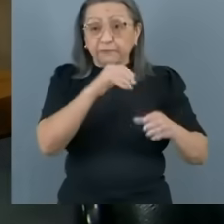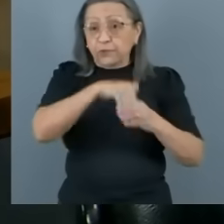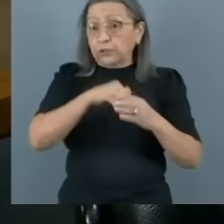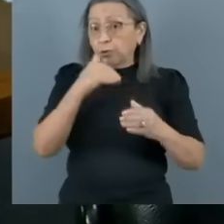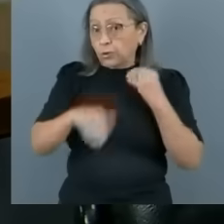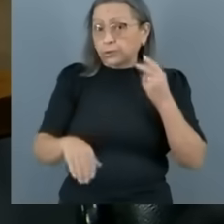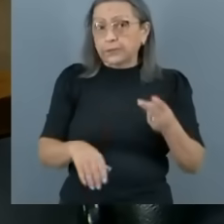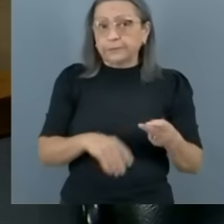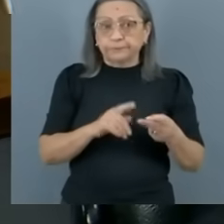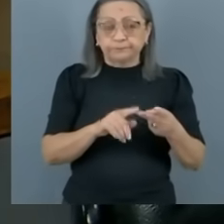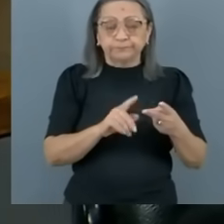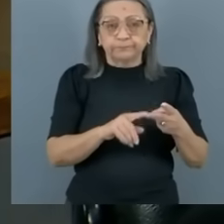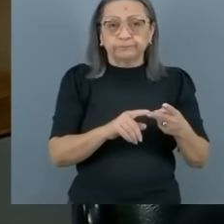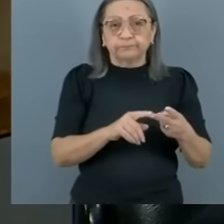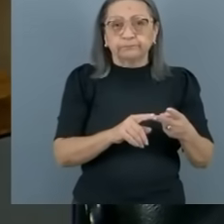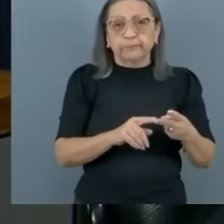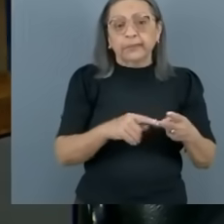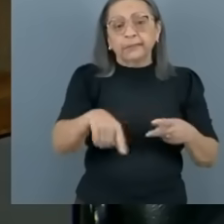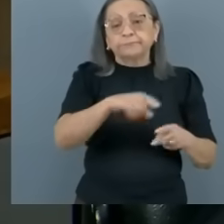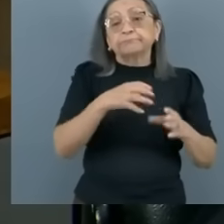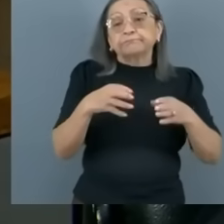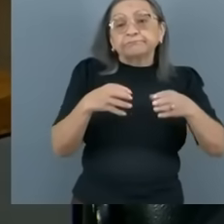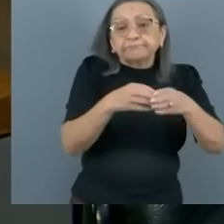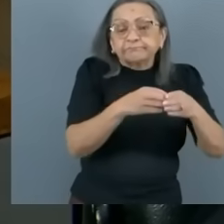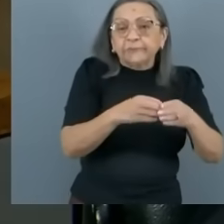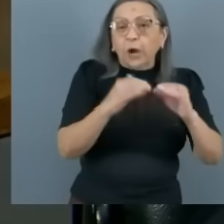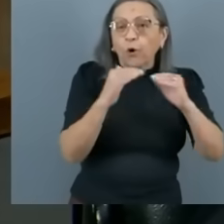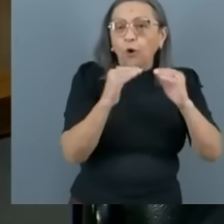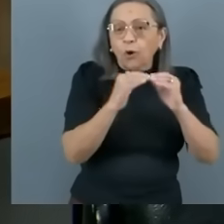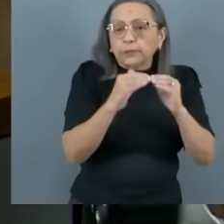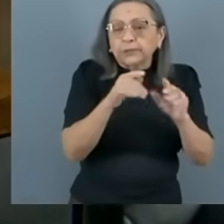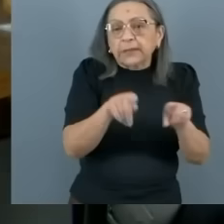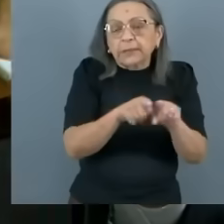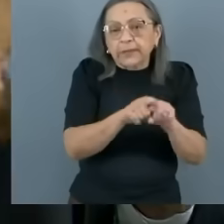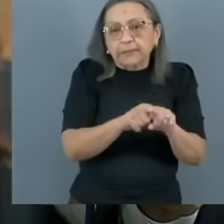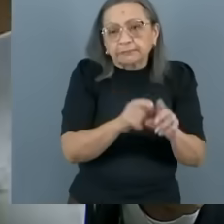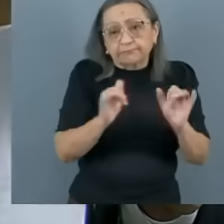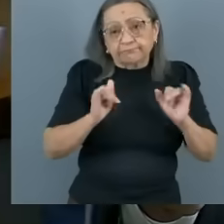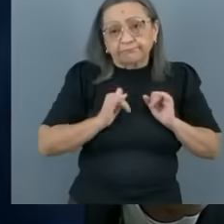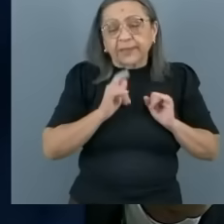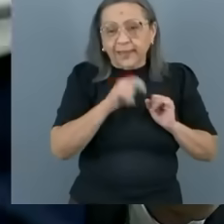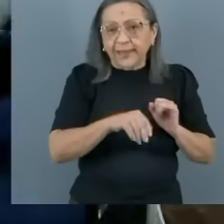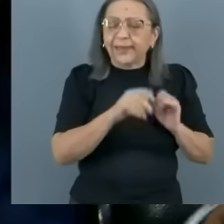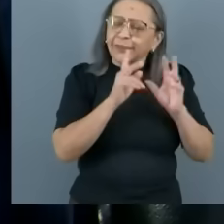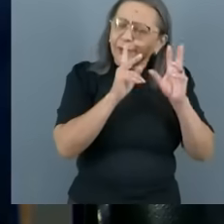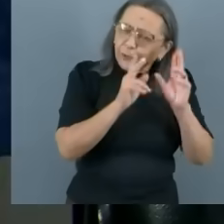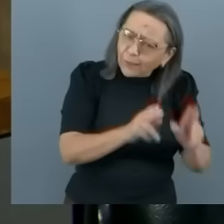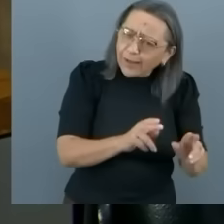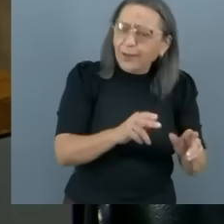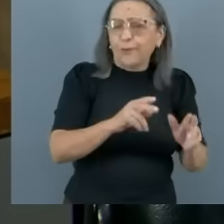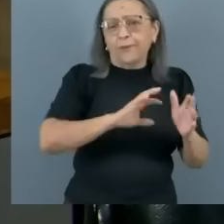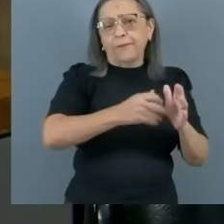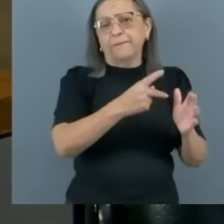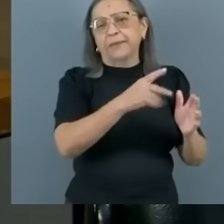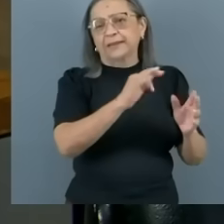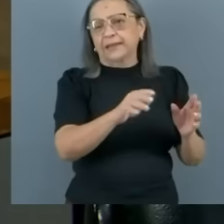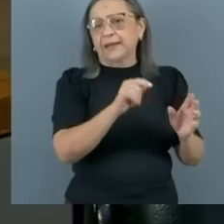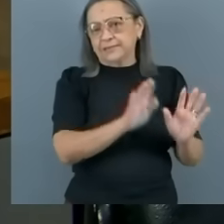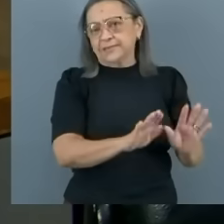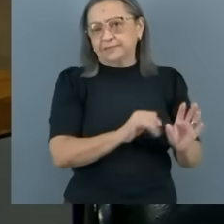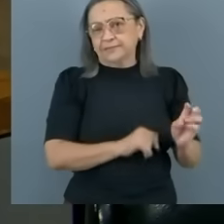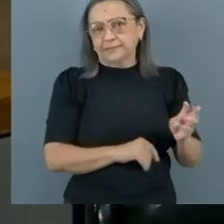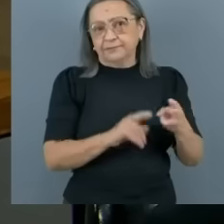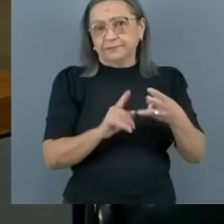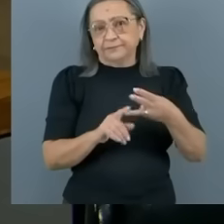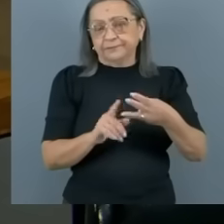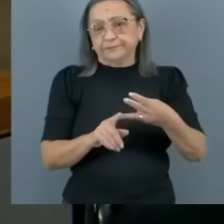são coniventes e cúmplices, que é o caso do Partido dos Trabalhadores, e